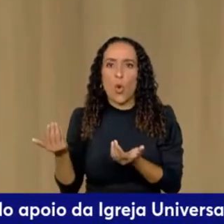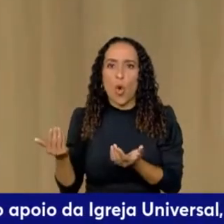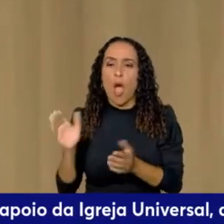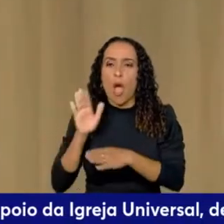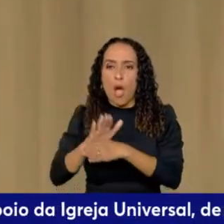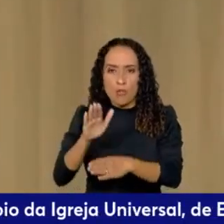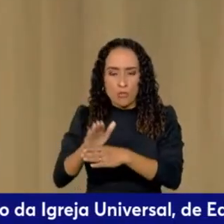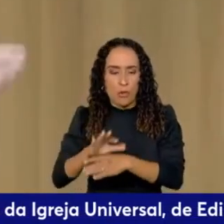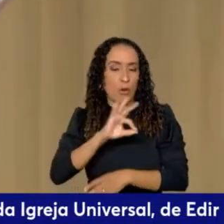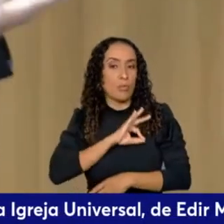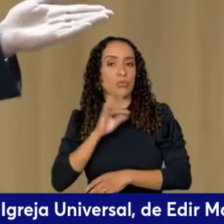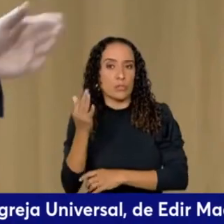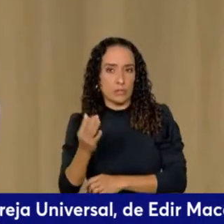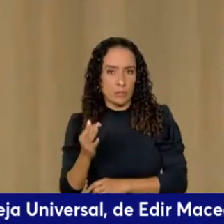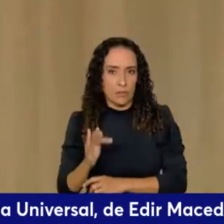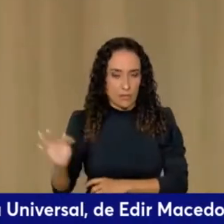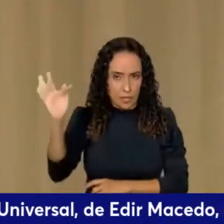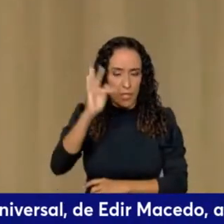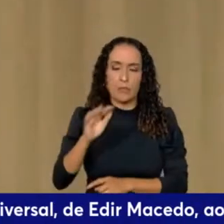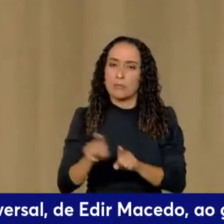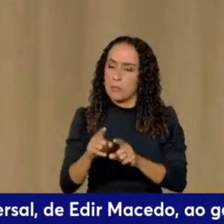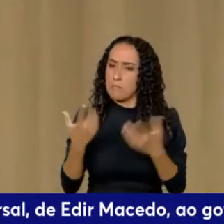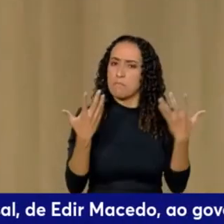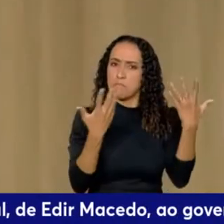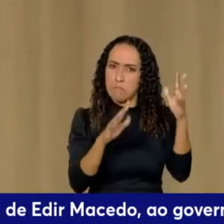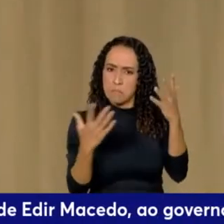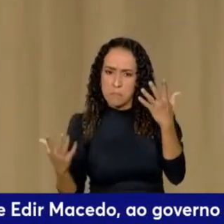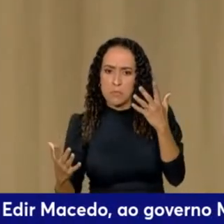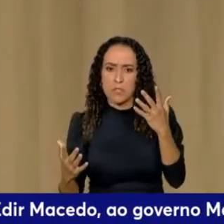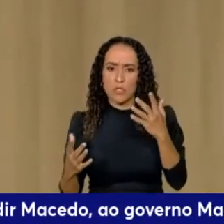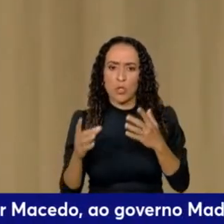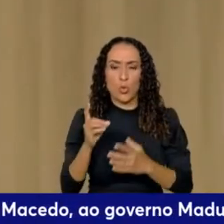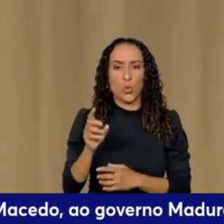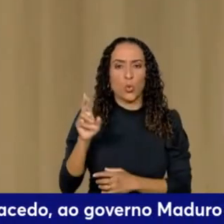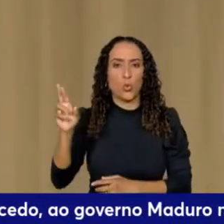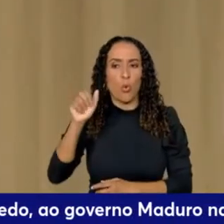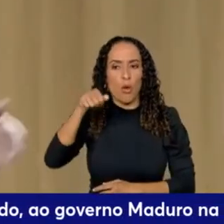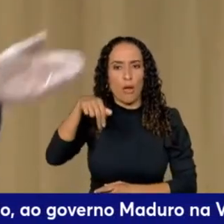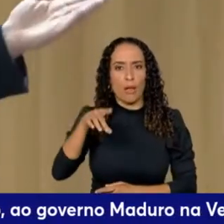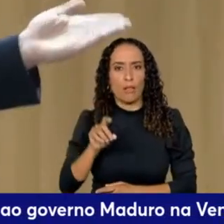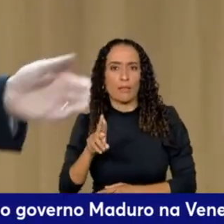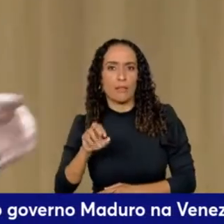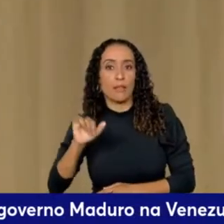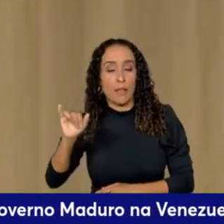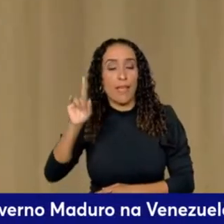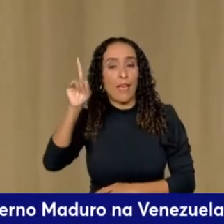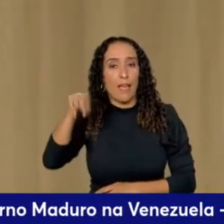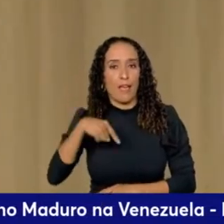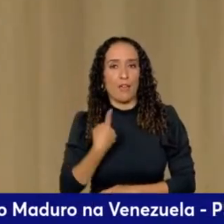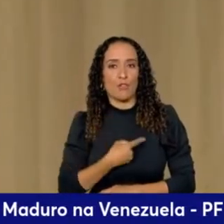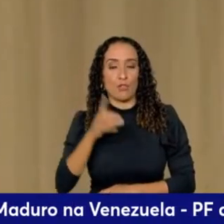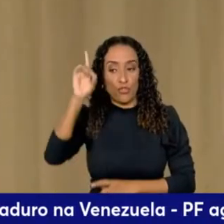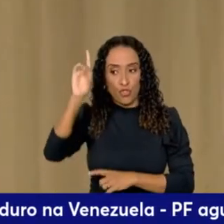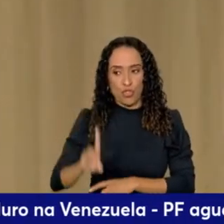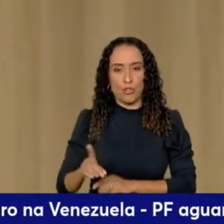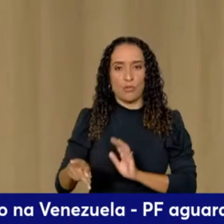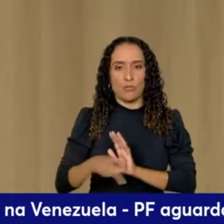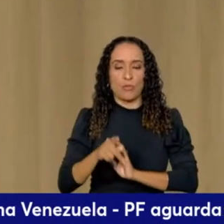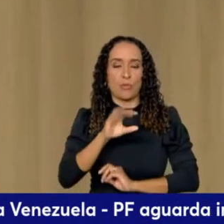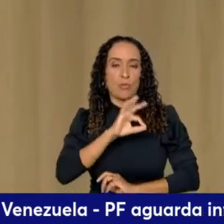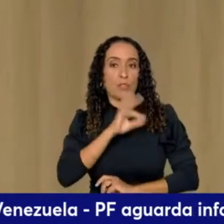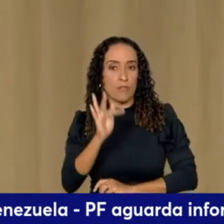a polícia federal parabenizo o Dr Andrei Rodrigues que é o nosso diretor da Polícia